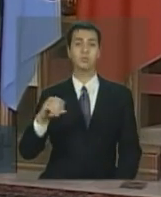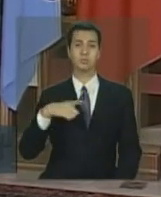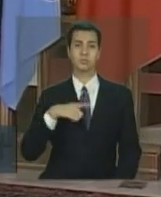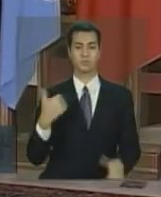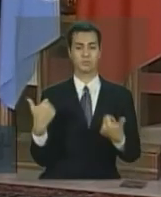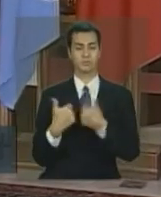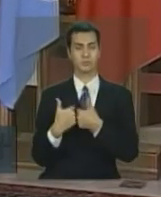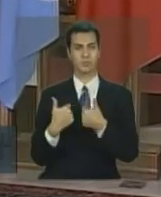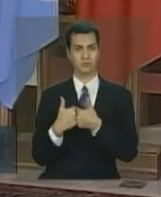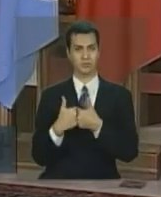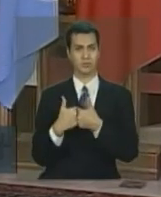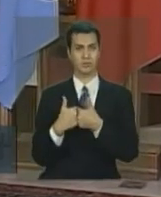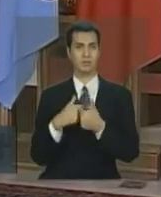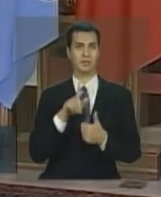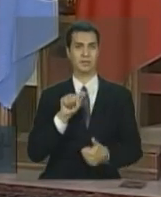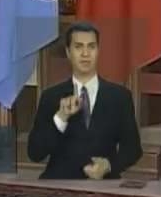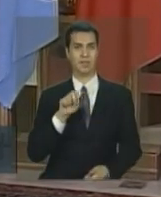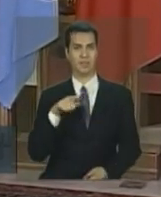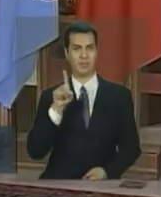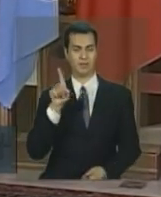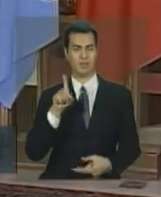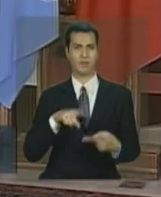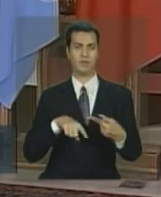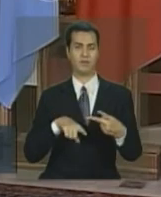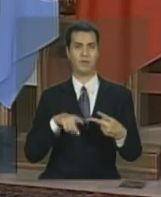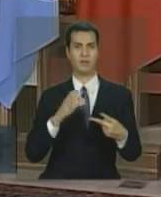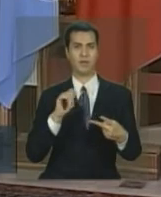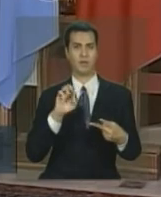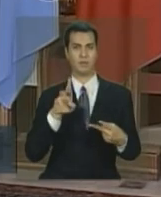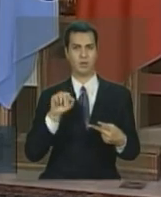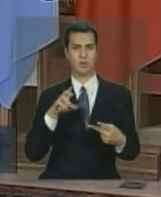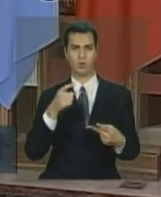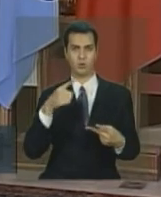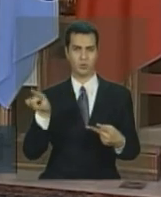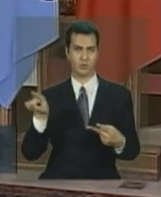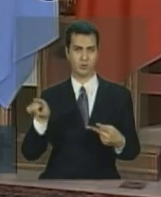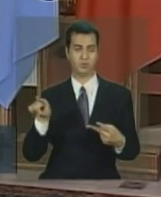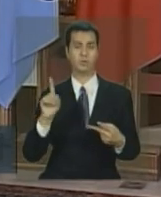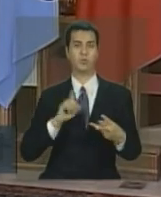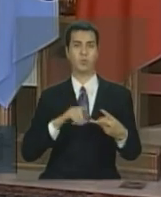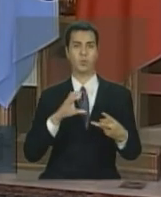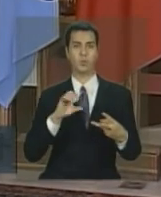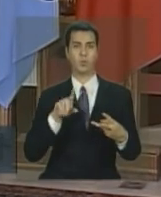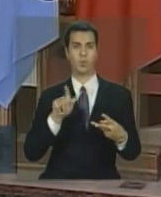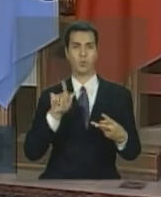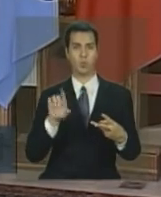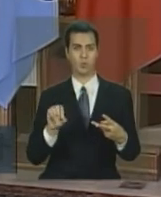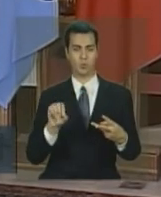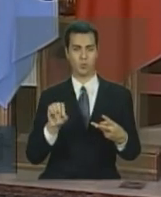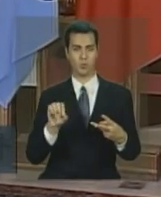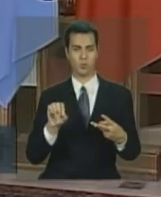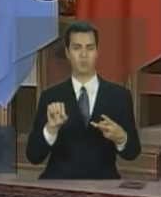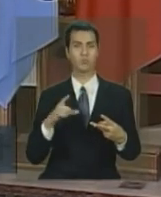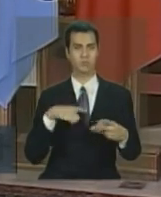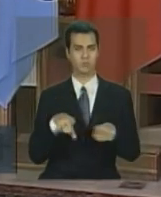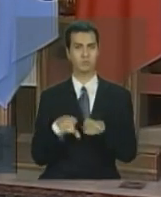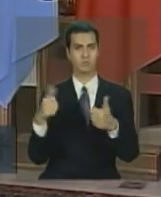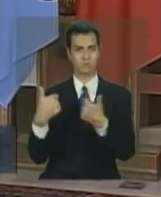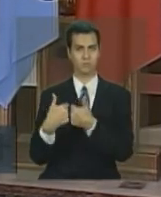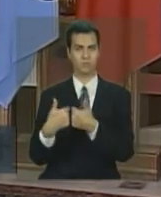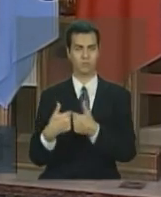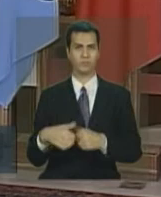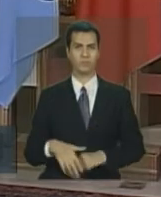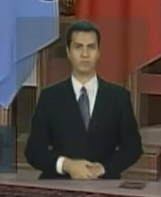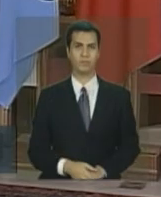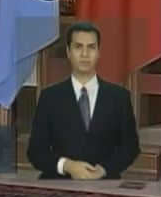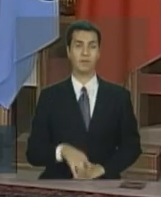fronteiras terrestres com Guiné Equatorial e os Camarões. O Congo também faz fronteira. O